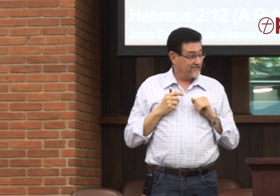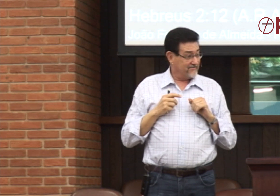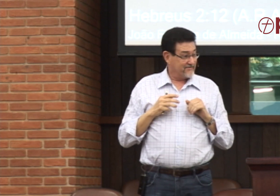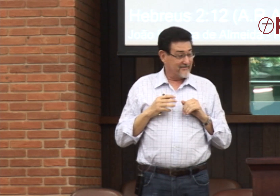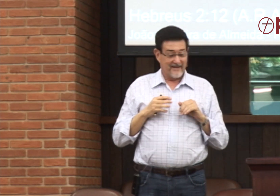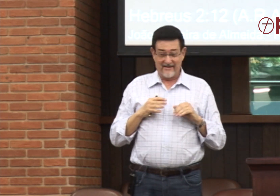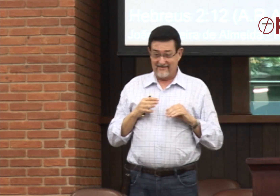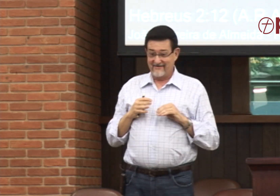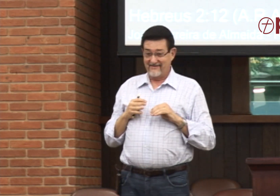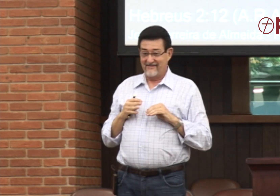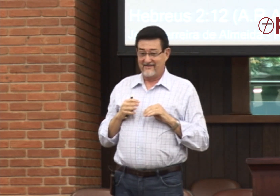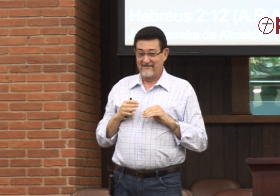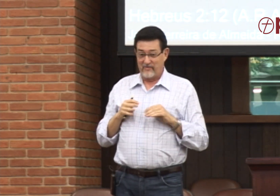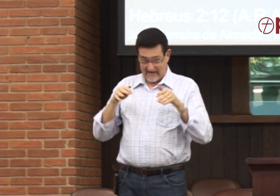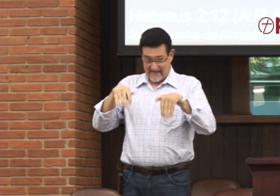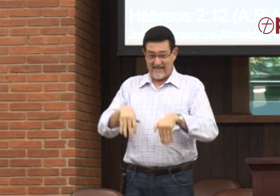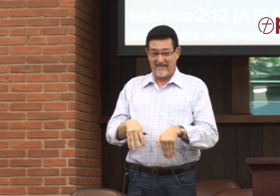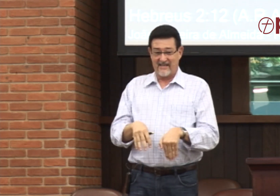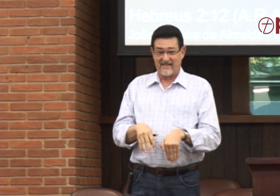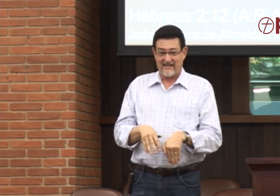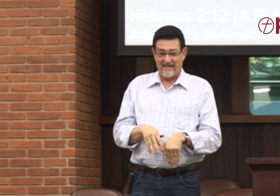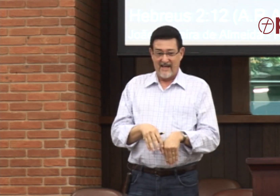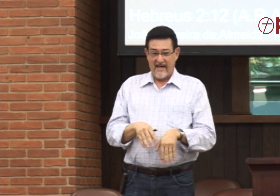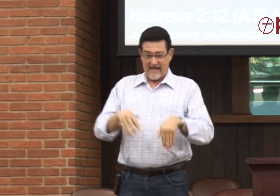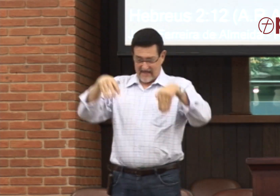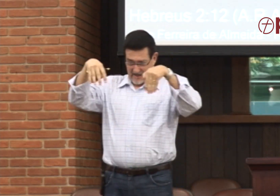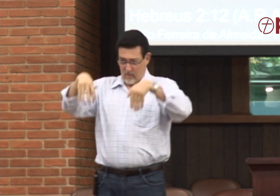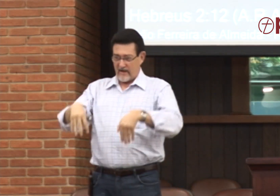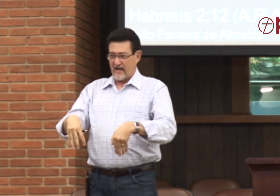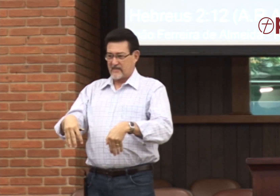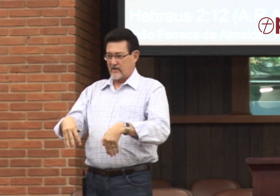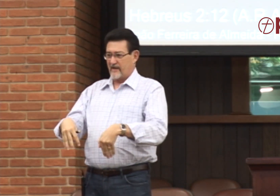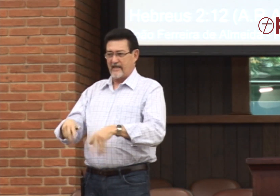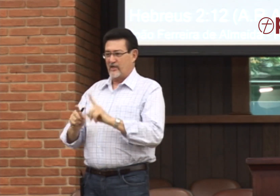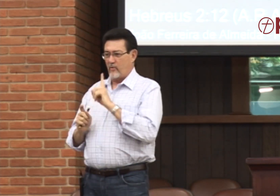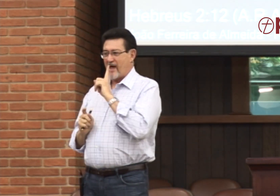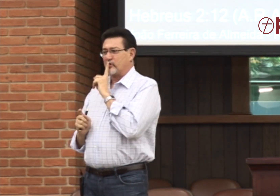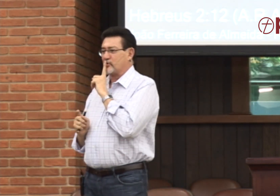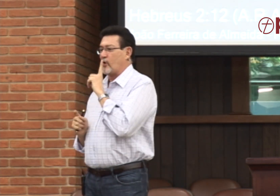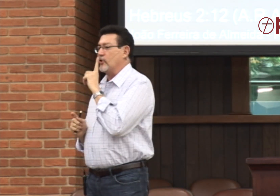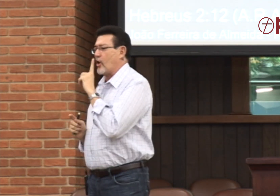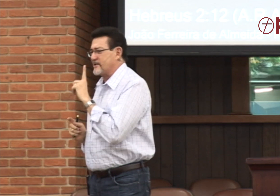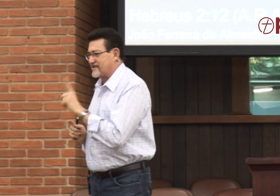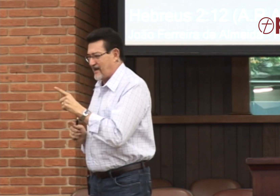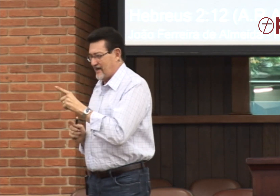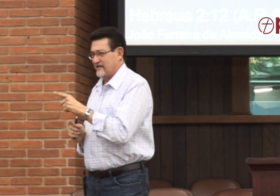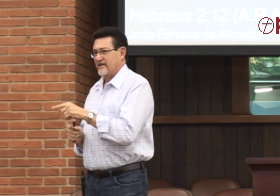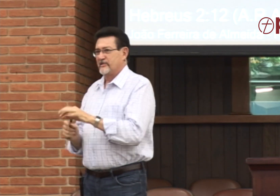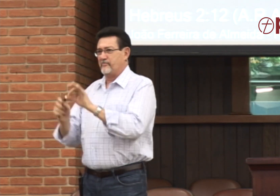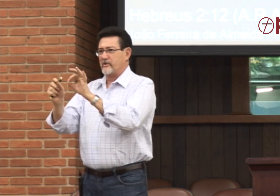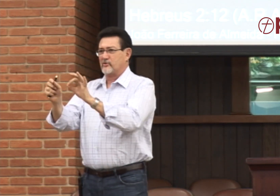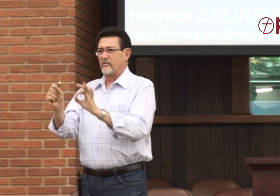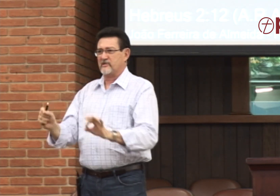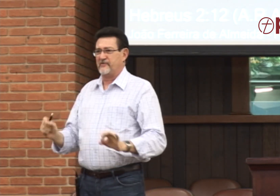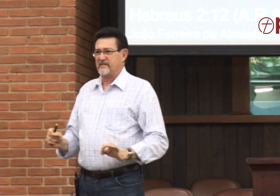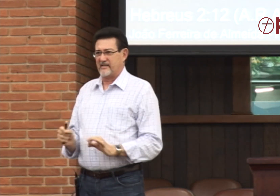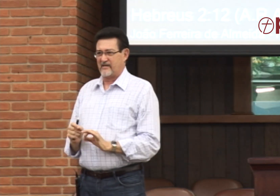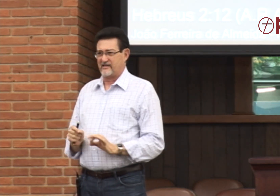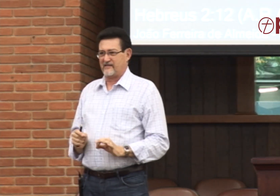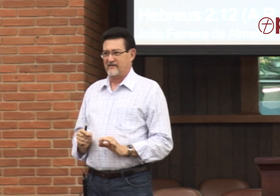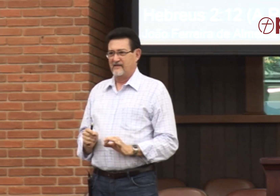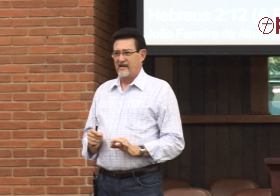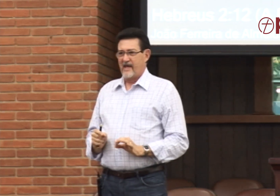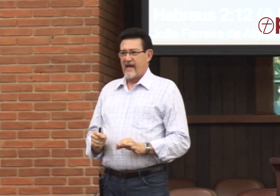maligno pode ter certeza que essa congregação aqui não é só nossa de pessoas